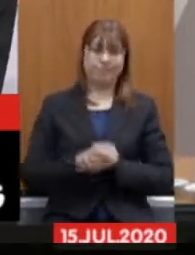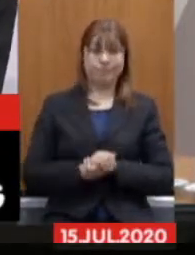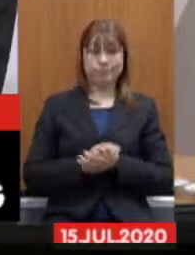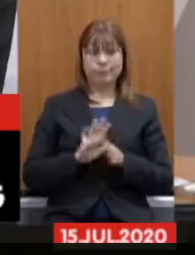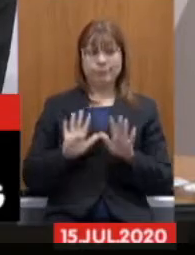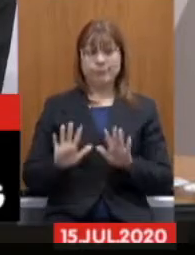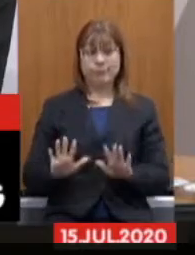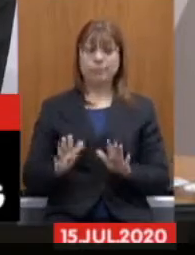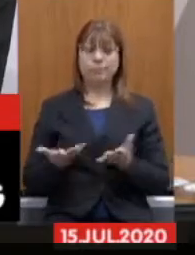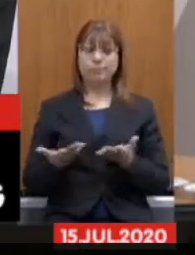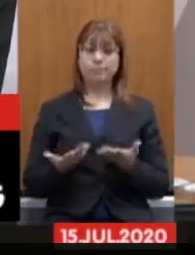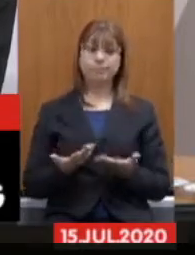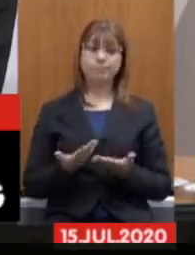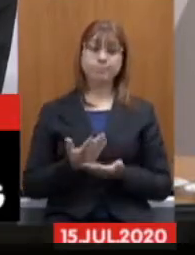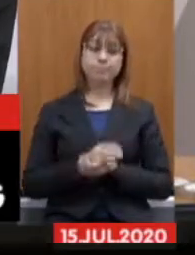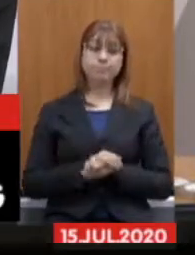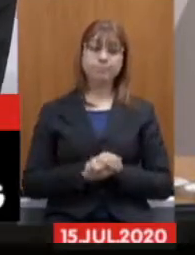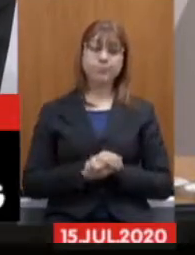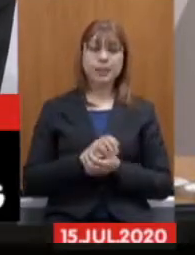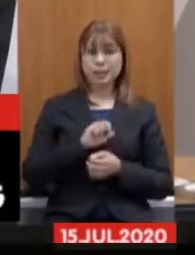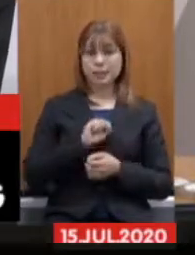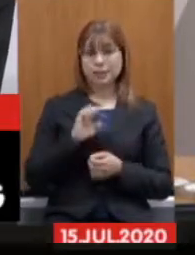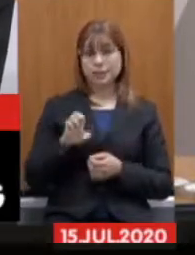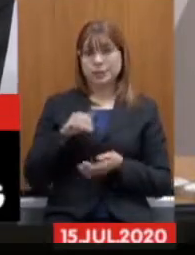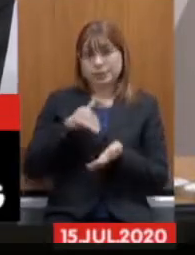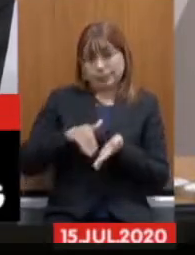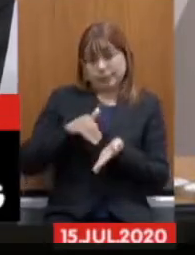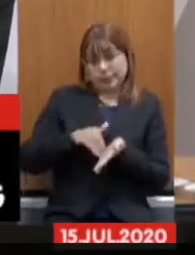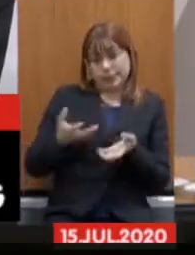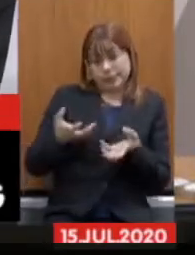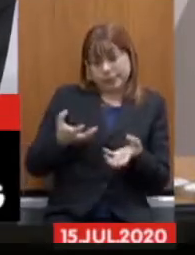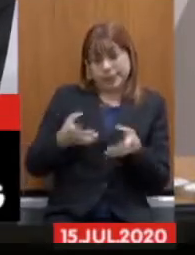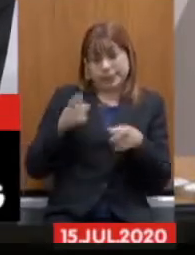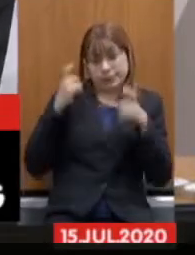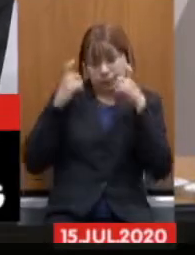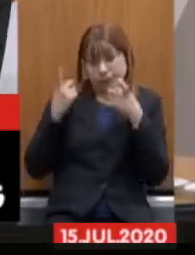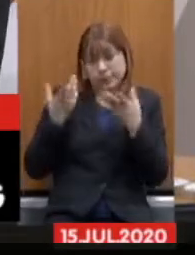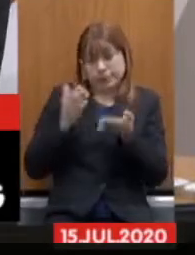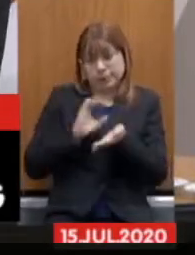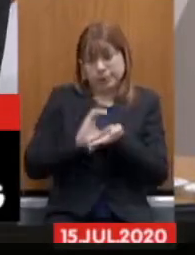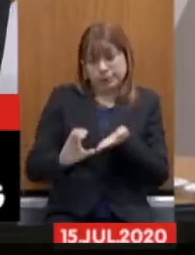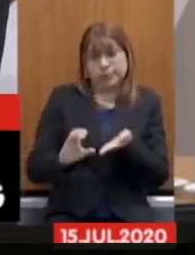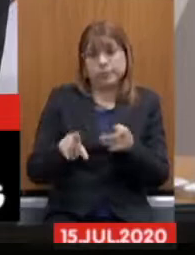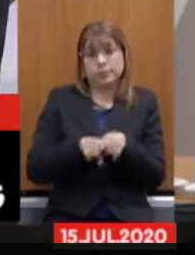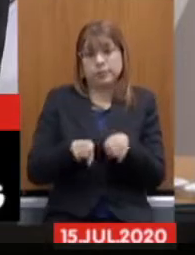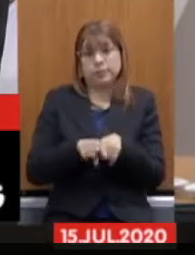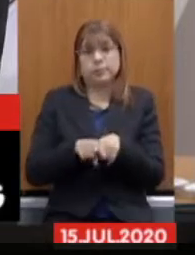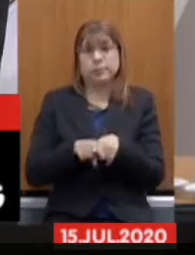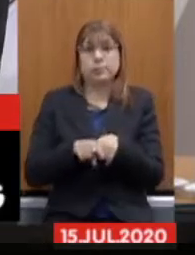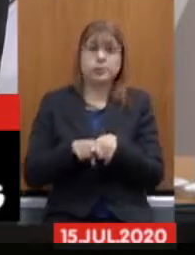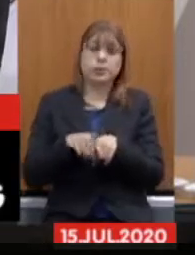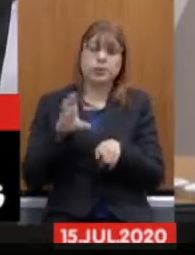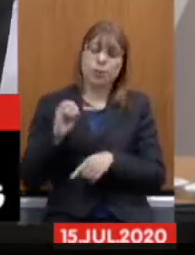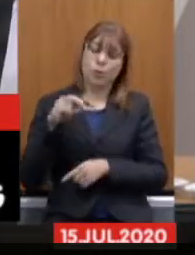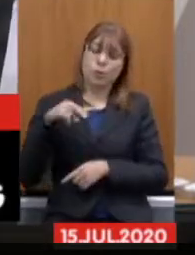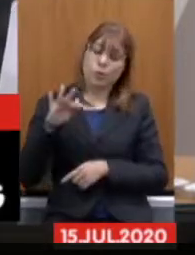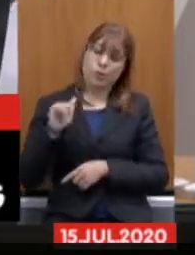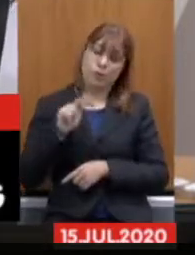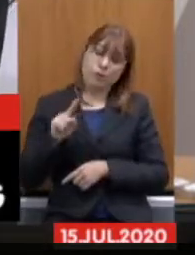não gosta né enfim se o secretário também tivesse preocupado com a receita não teria no com faço